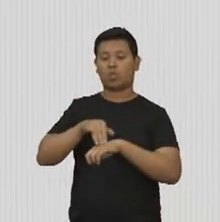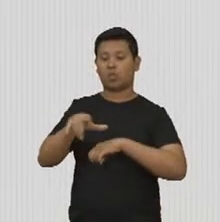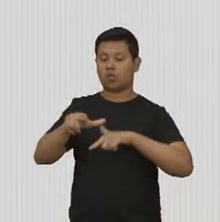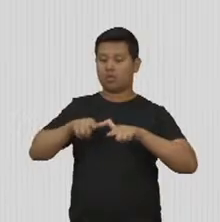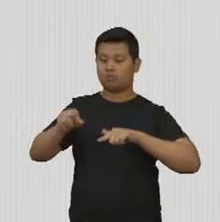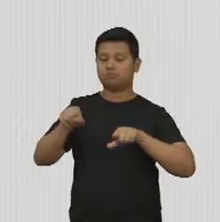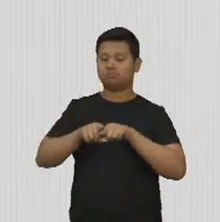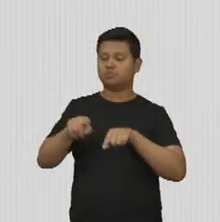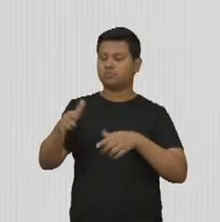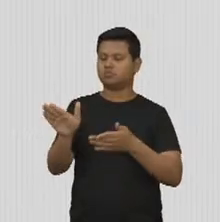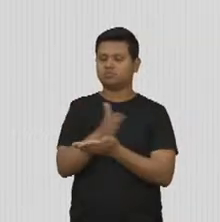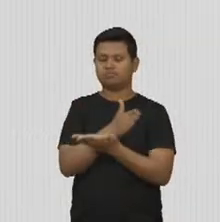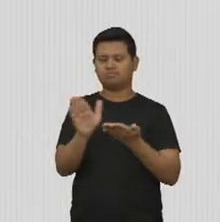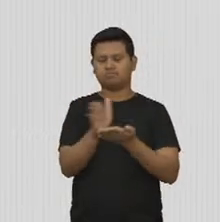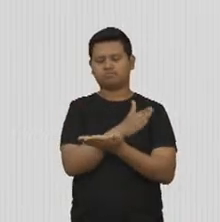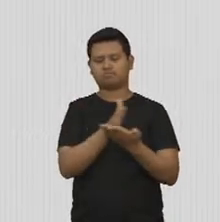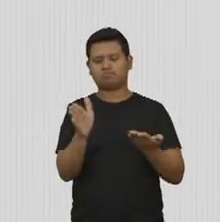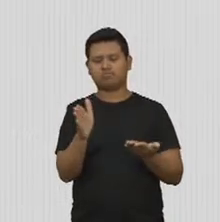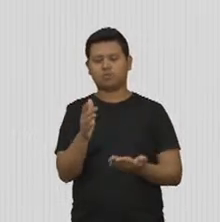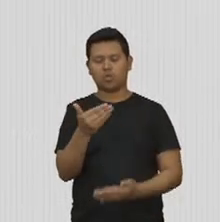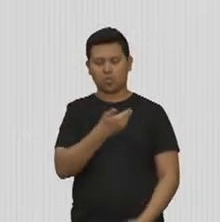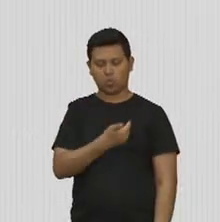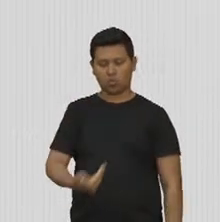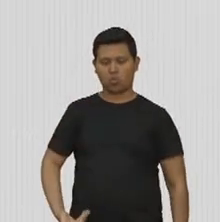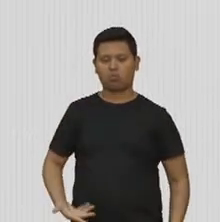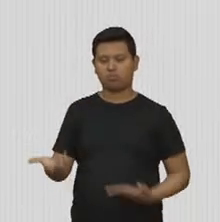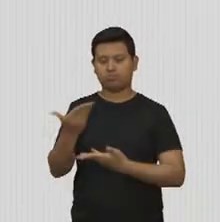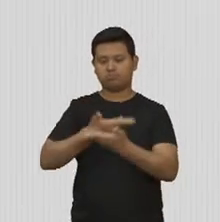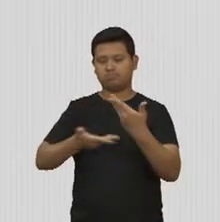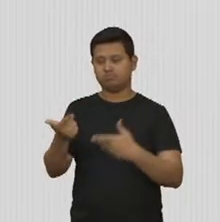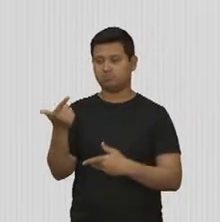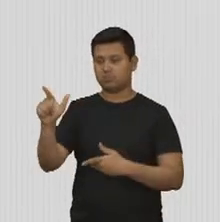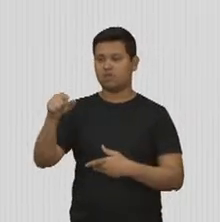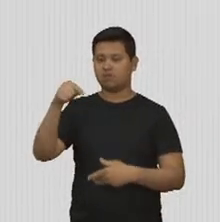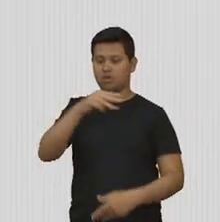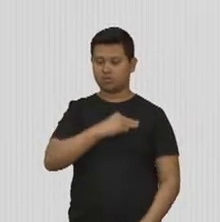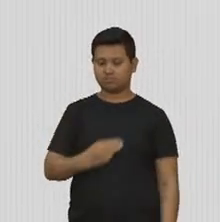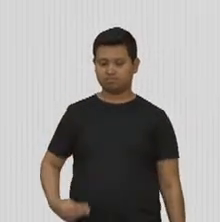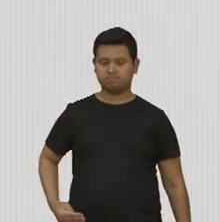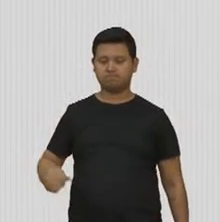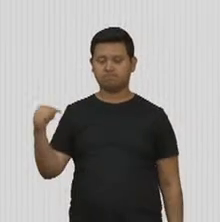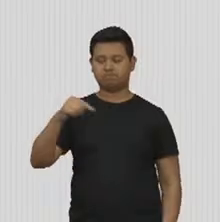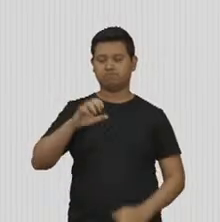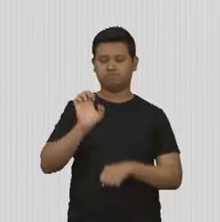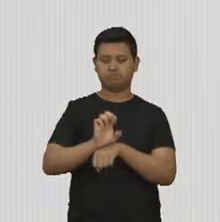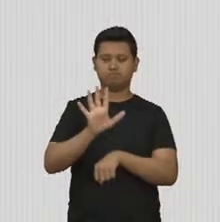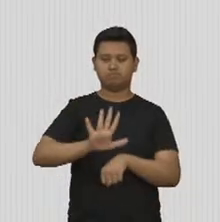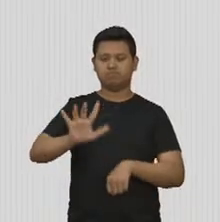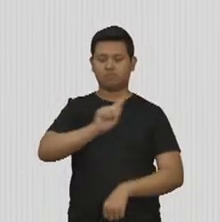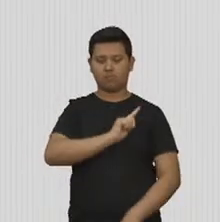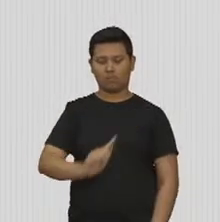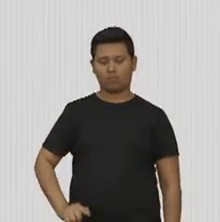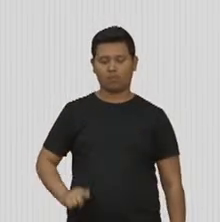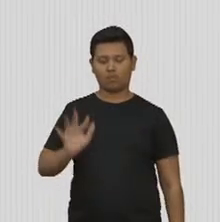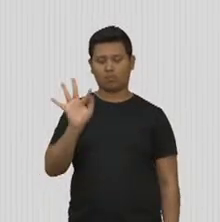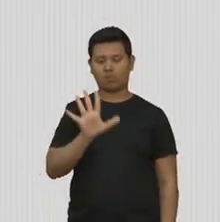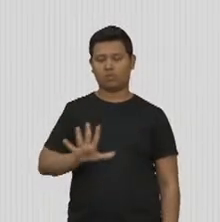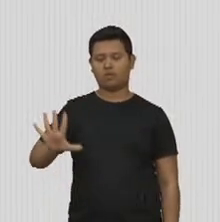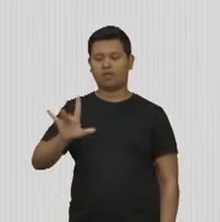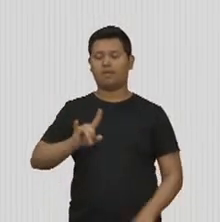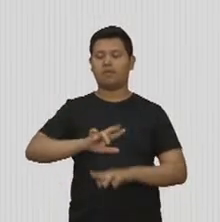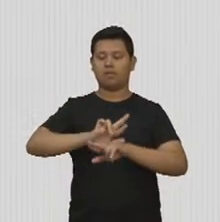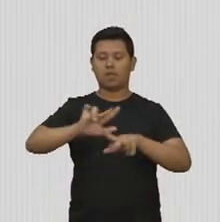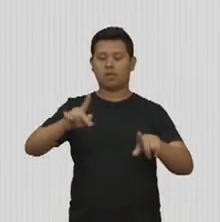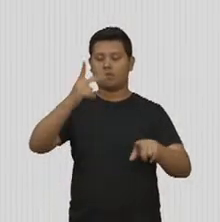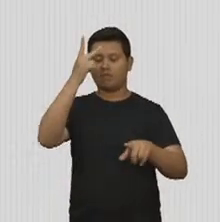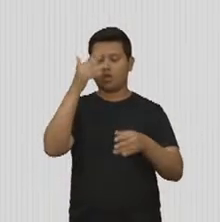para qualquer órgão público, concessionária, prestador de serviço fora da municipalidade, né? A gente pode falar do Estado, do governo federal. E a gente tem também os